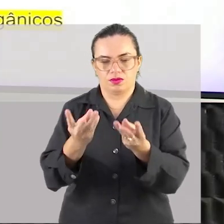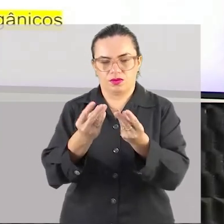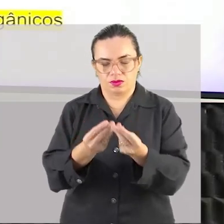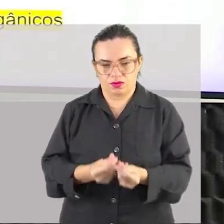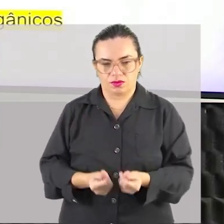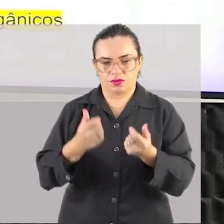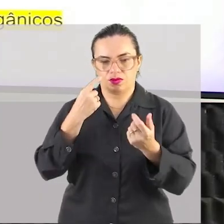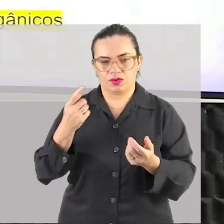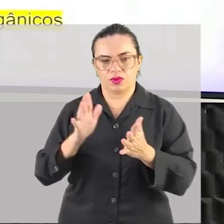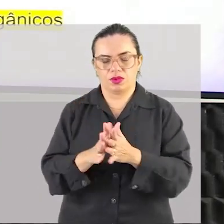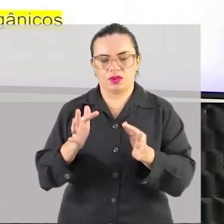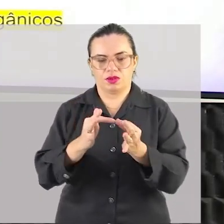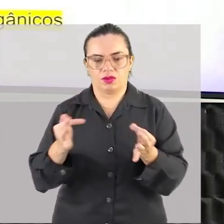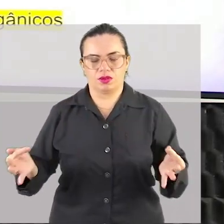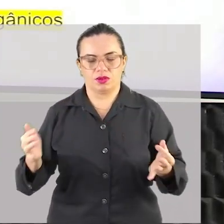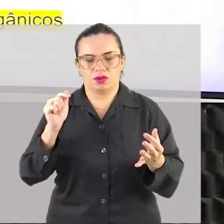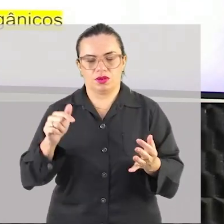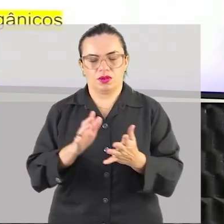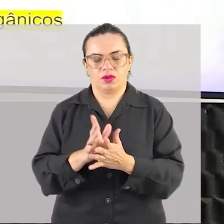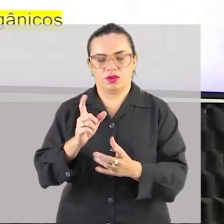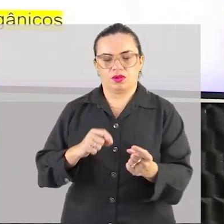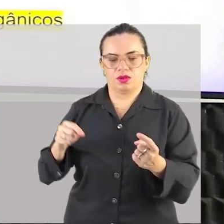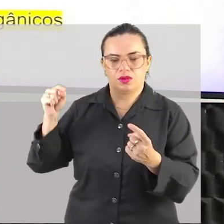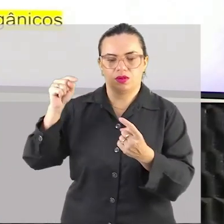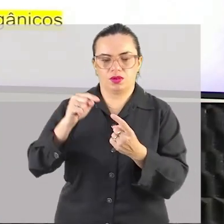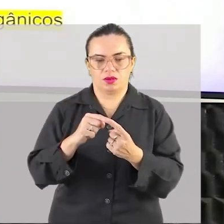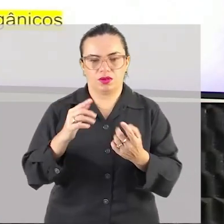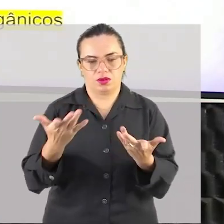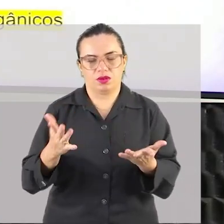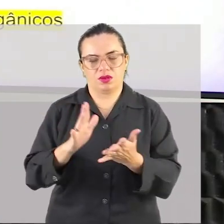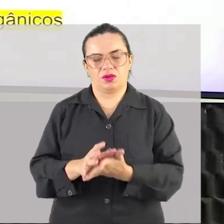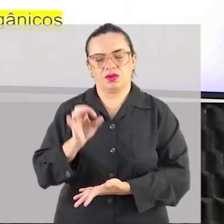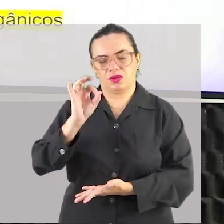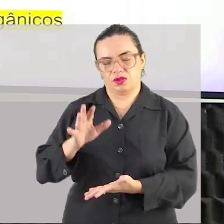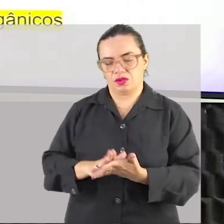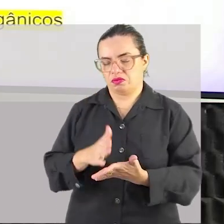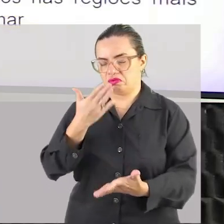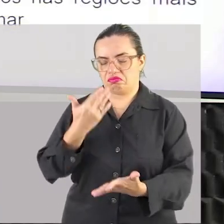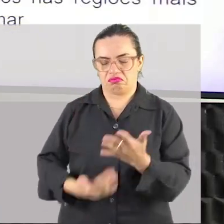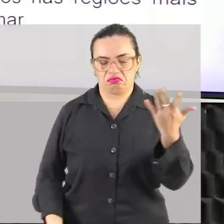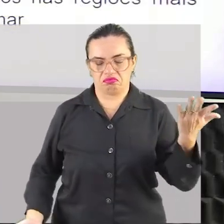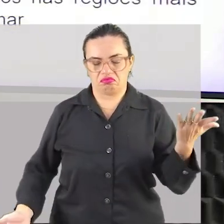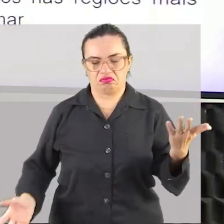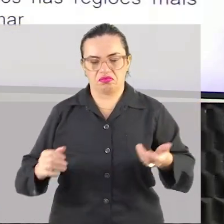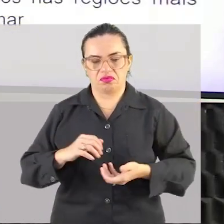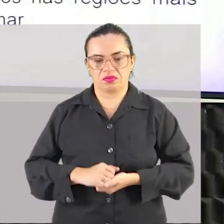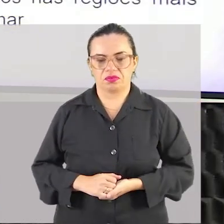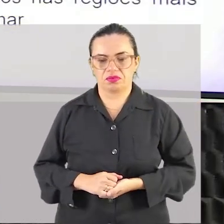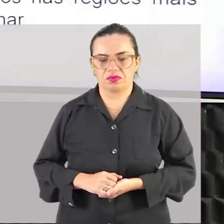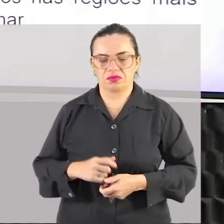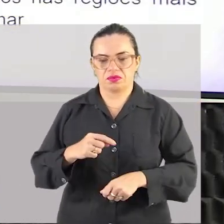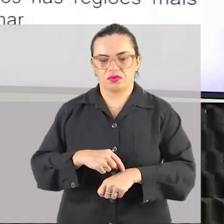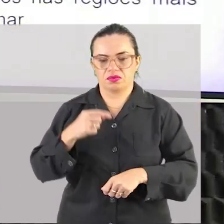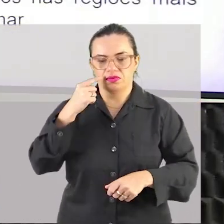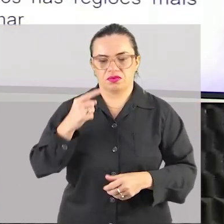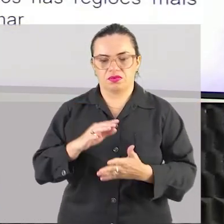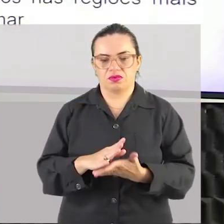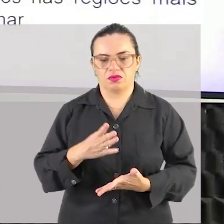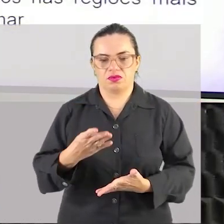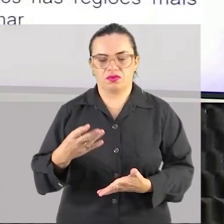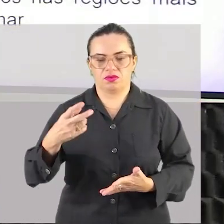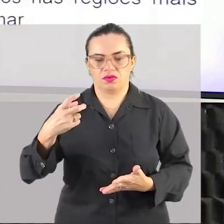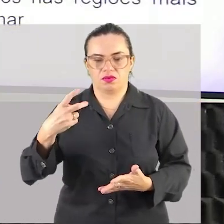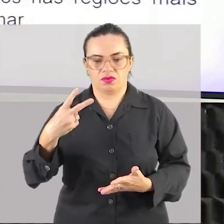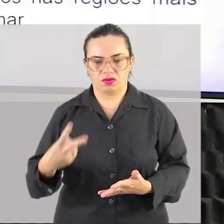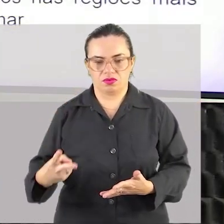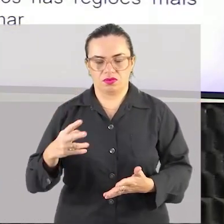bem objetiva. Tenho certeza que você não perdeu tanto tempo nela. Vamos para a próxima? Questão 42, Enem